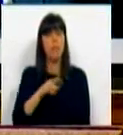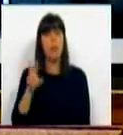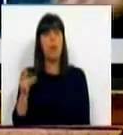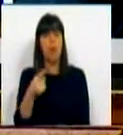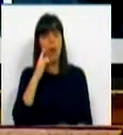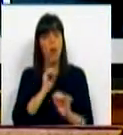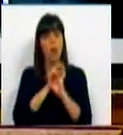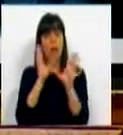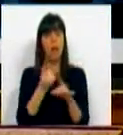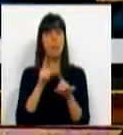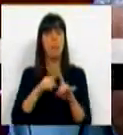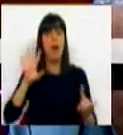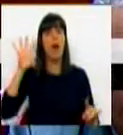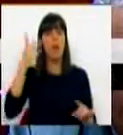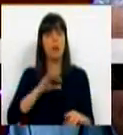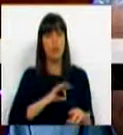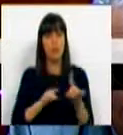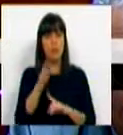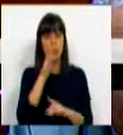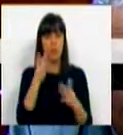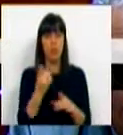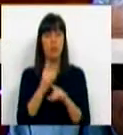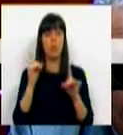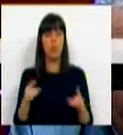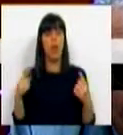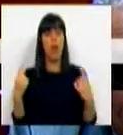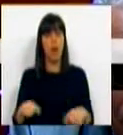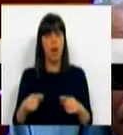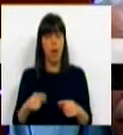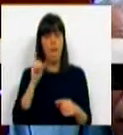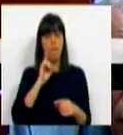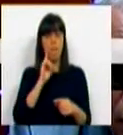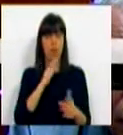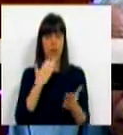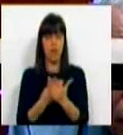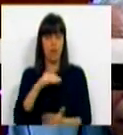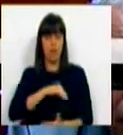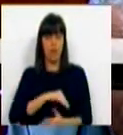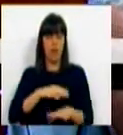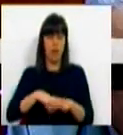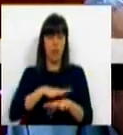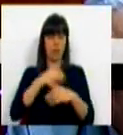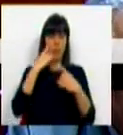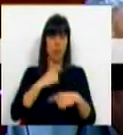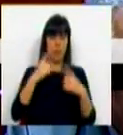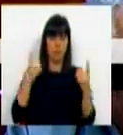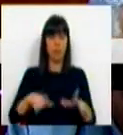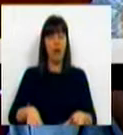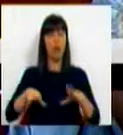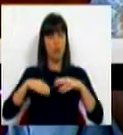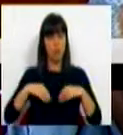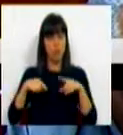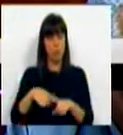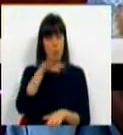é muito claro porque é que isso acontece, Sr. Deputado. Acontece porque há uma revalorização salarial na administração pública assumida por